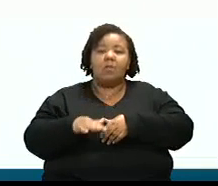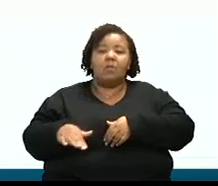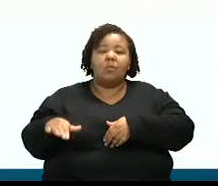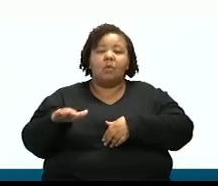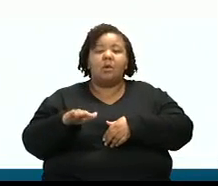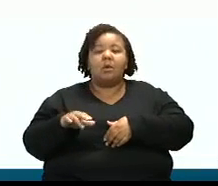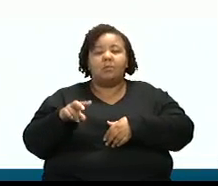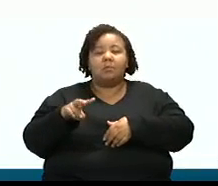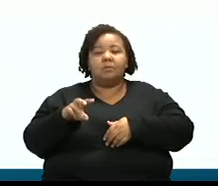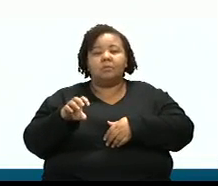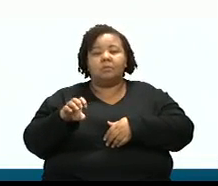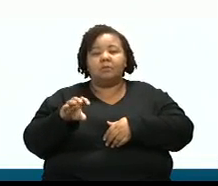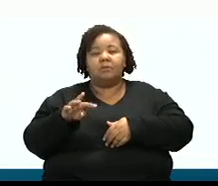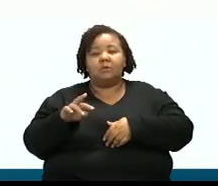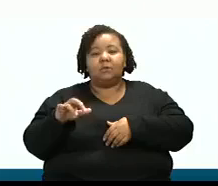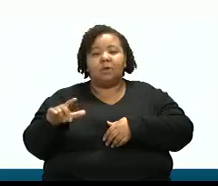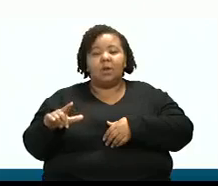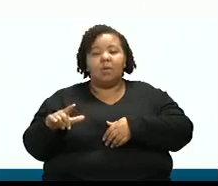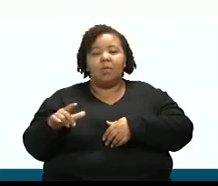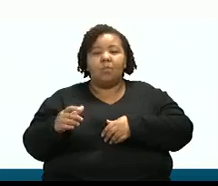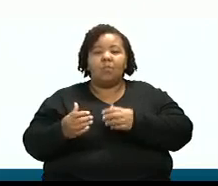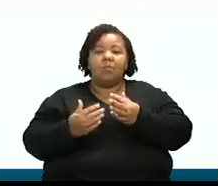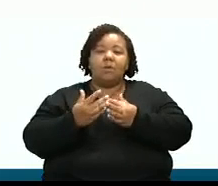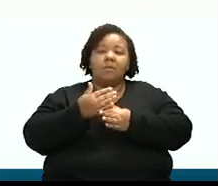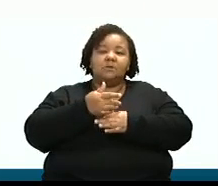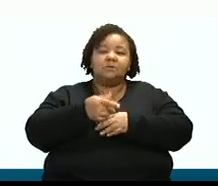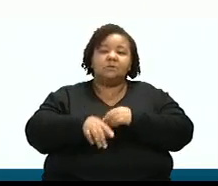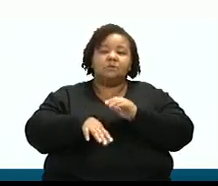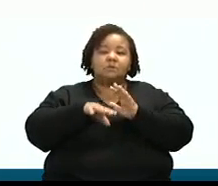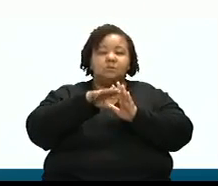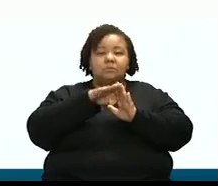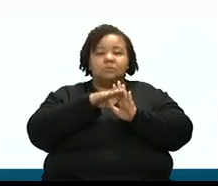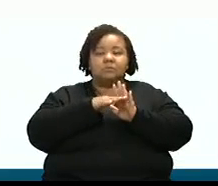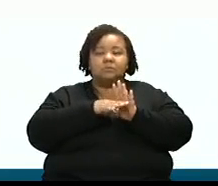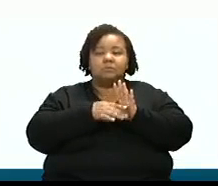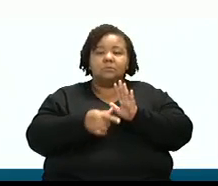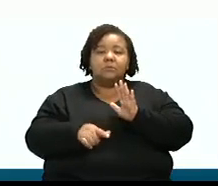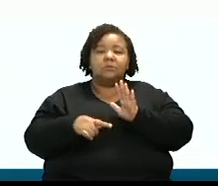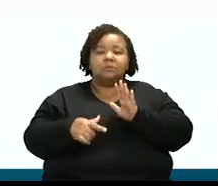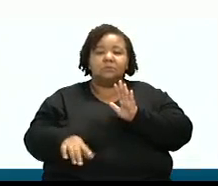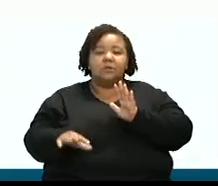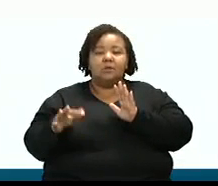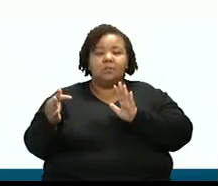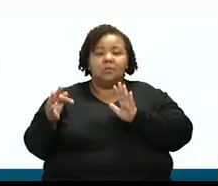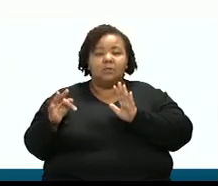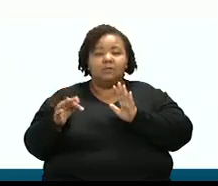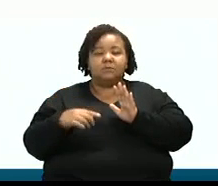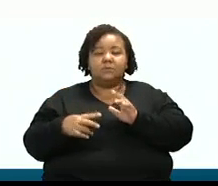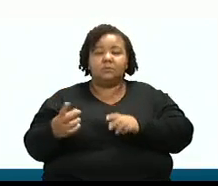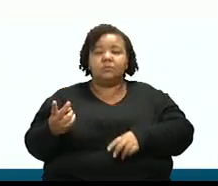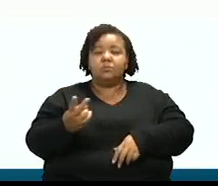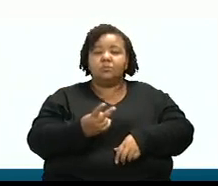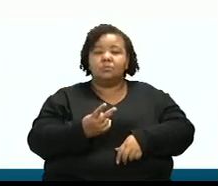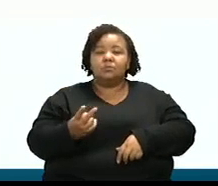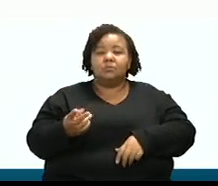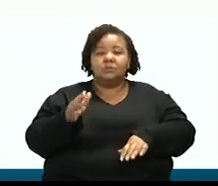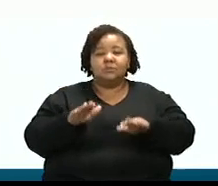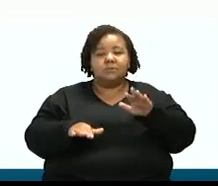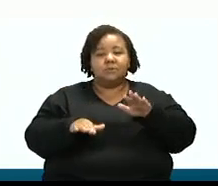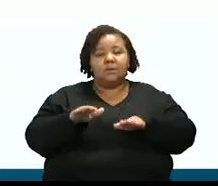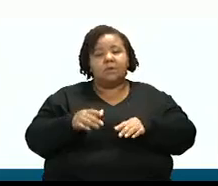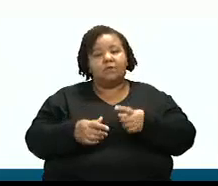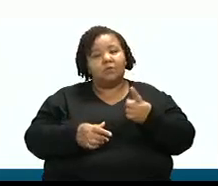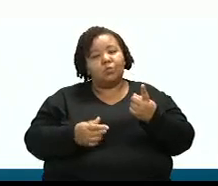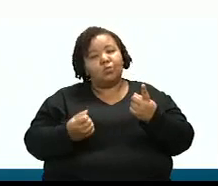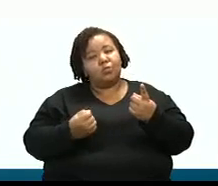a partir de um campo escalar, porque nós temos uma função escalar que leva 2 variáveis em um número, ou